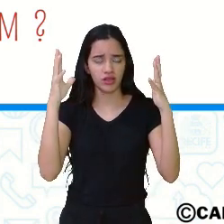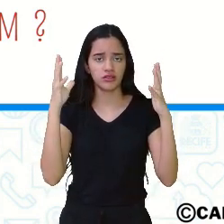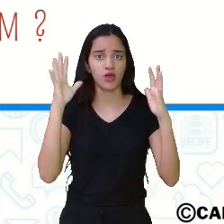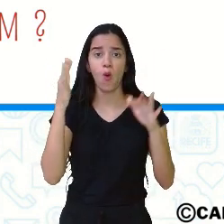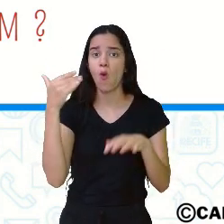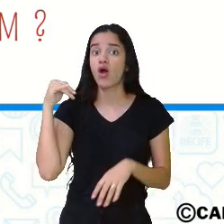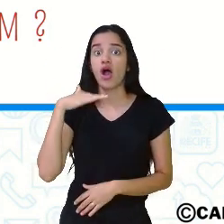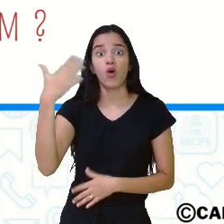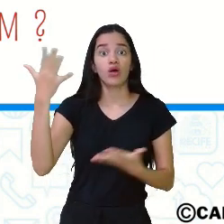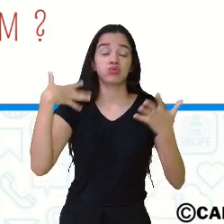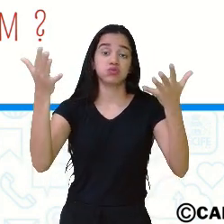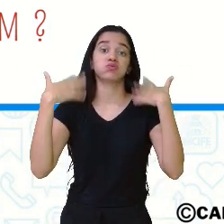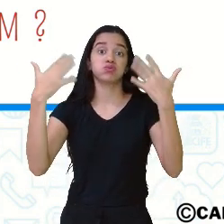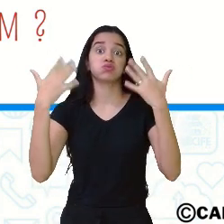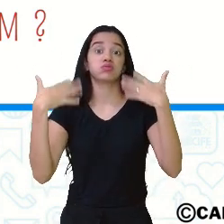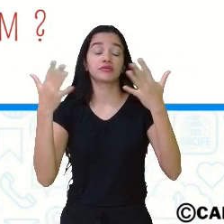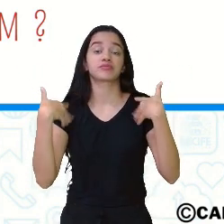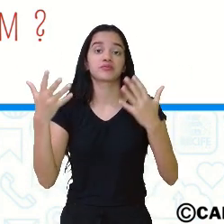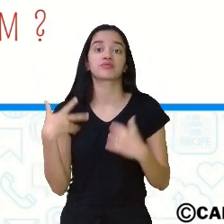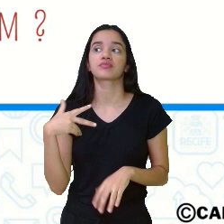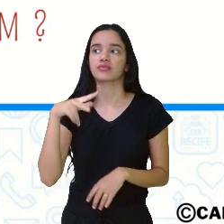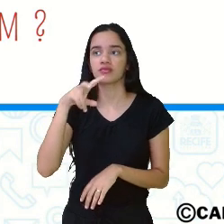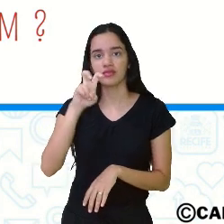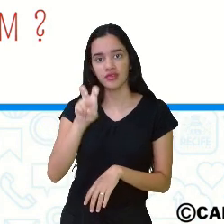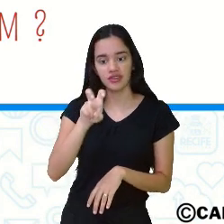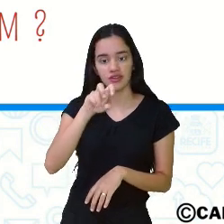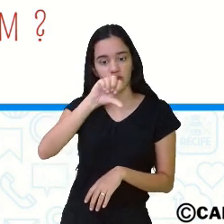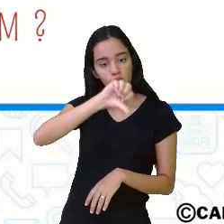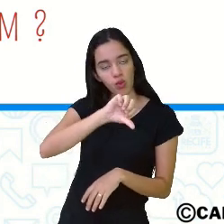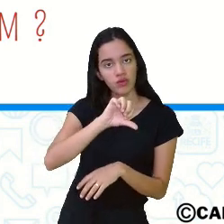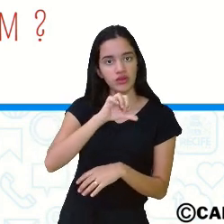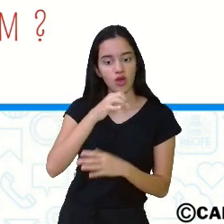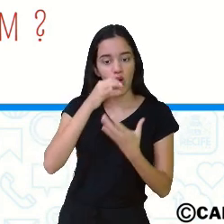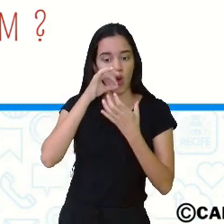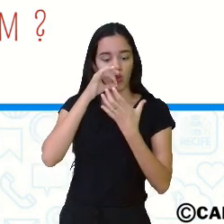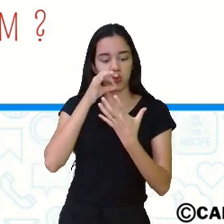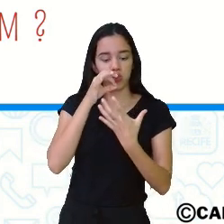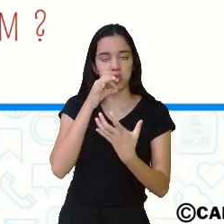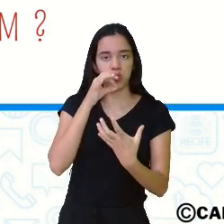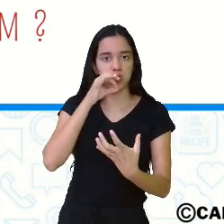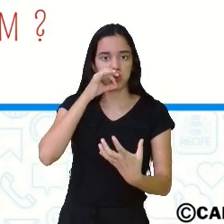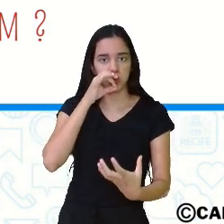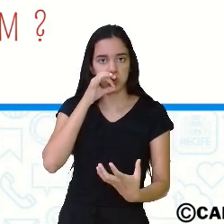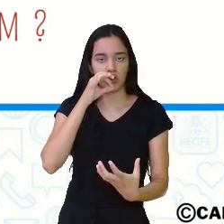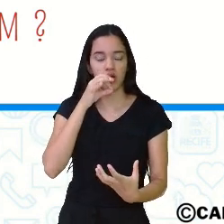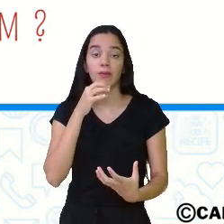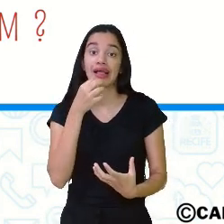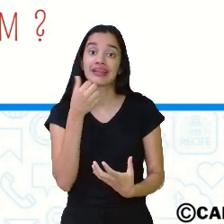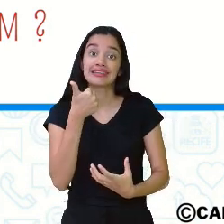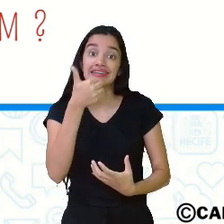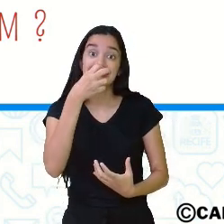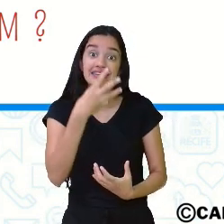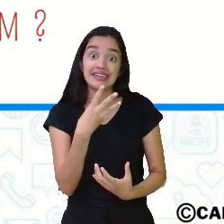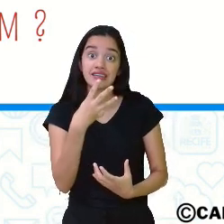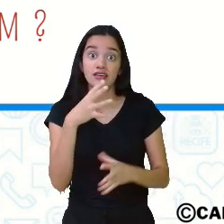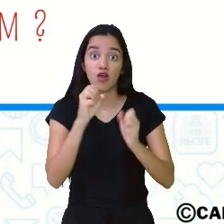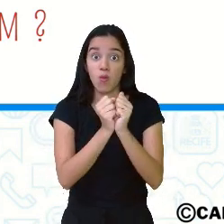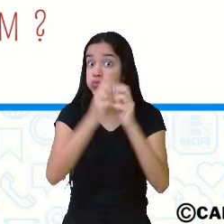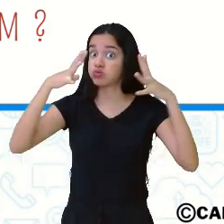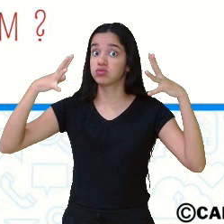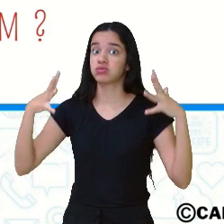das 59 bolas da carrocinha, né, 13